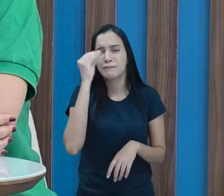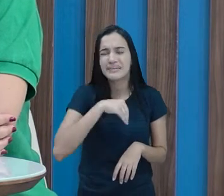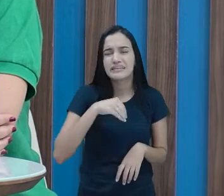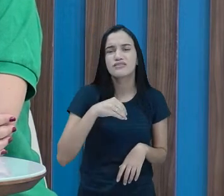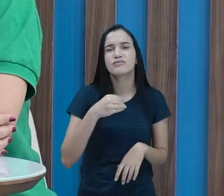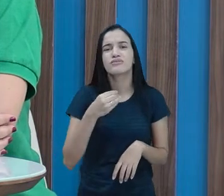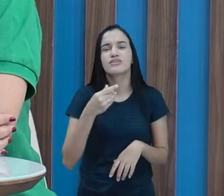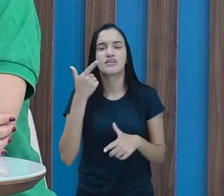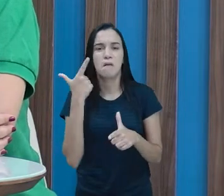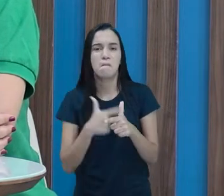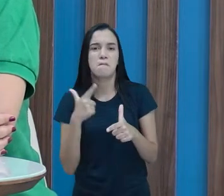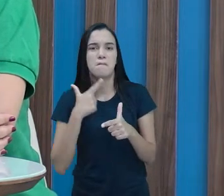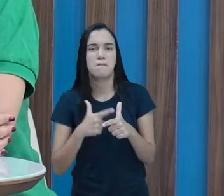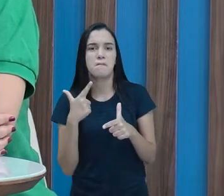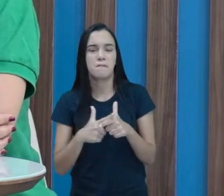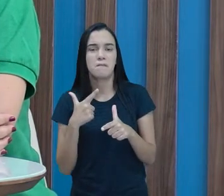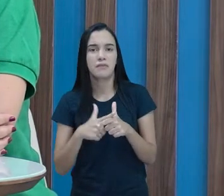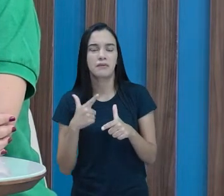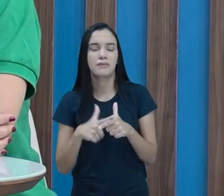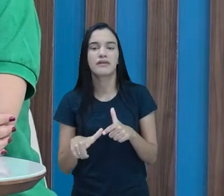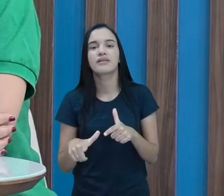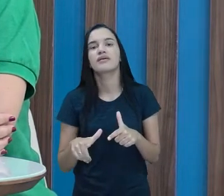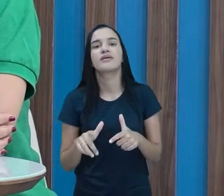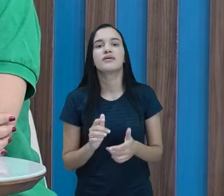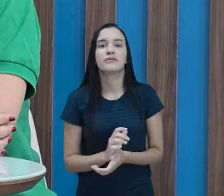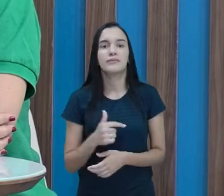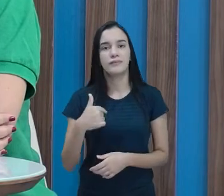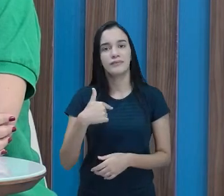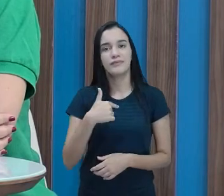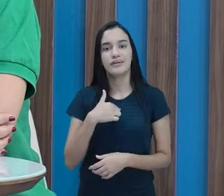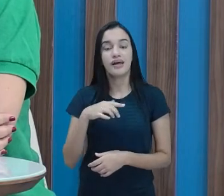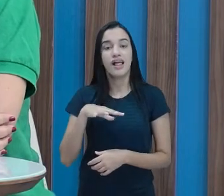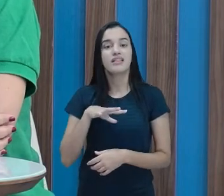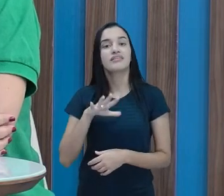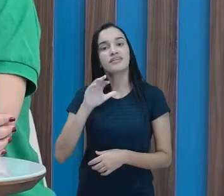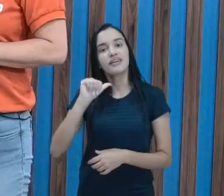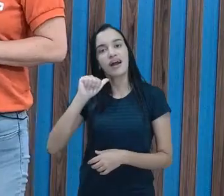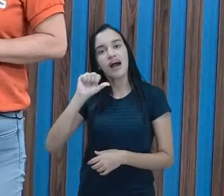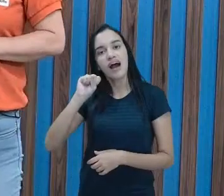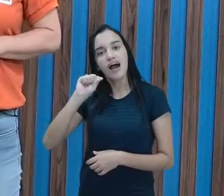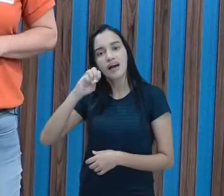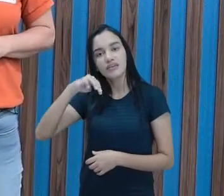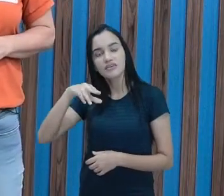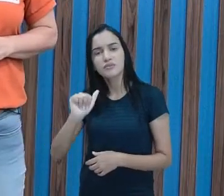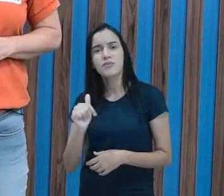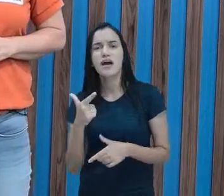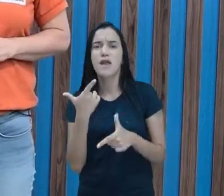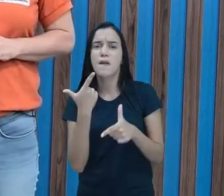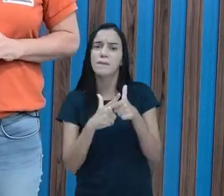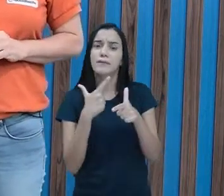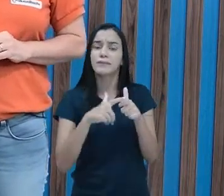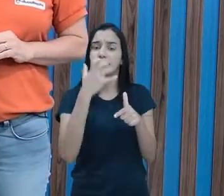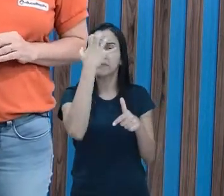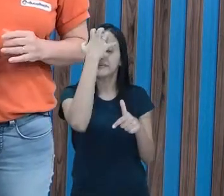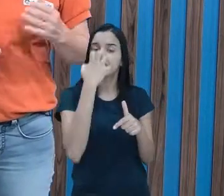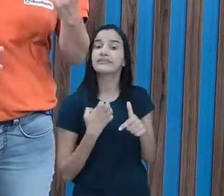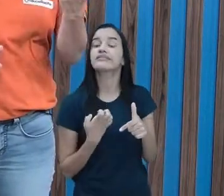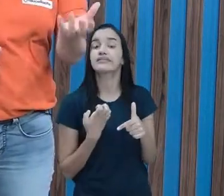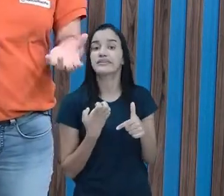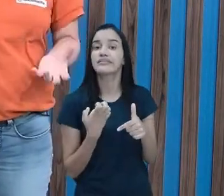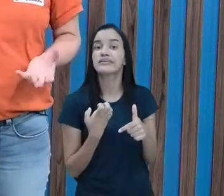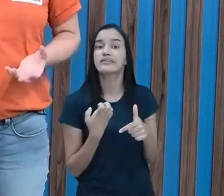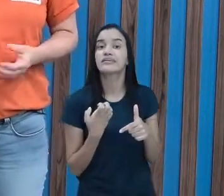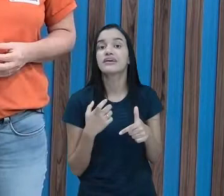tem problema, né, de asma, Isso. vai causando essas doenças aí. É um problema sério que acomete